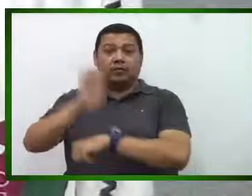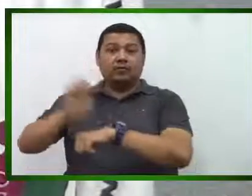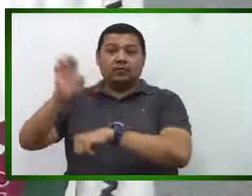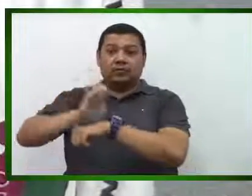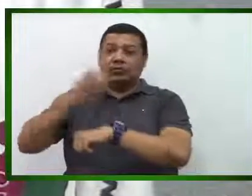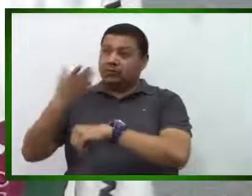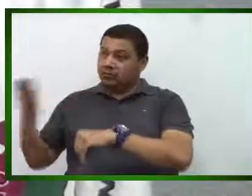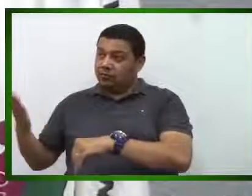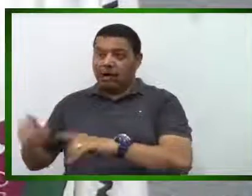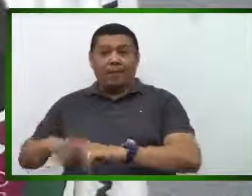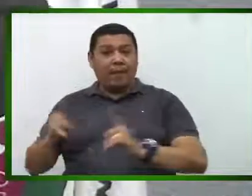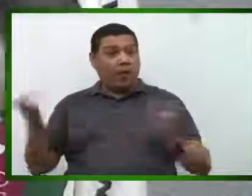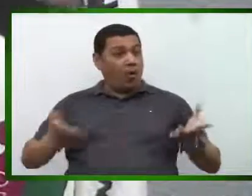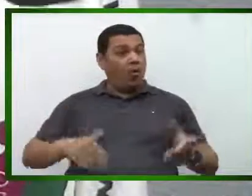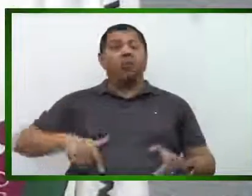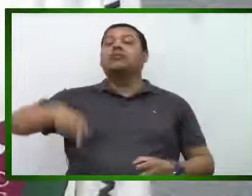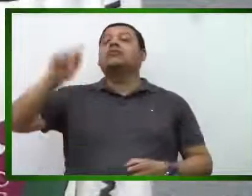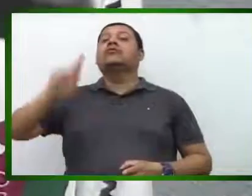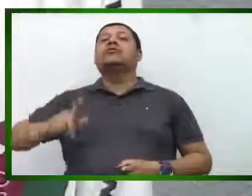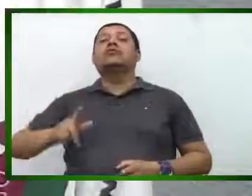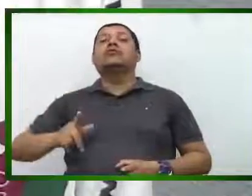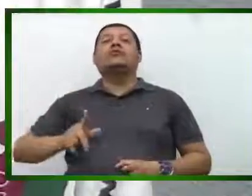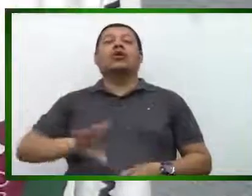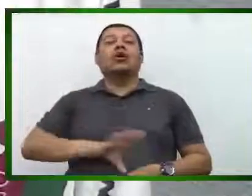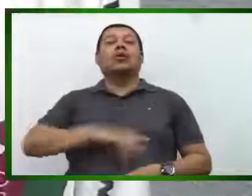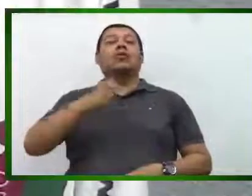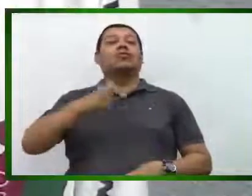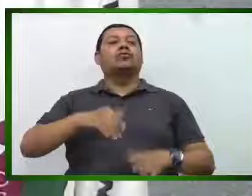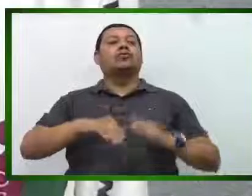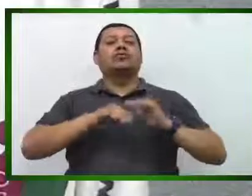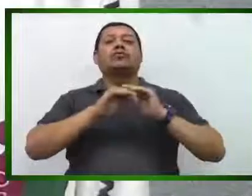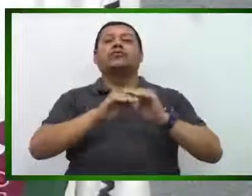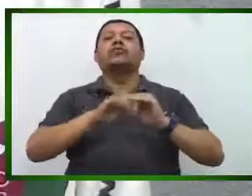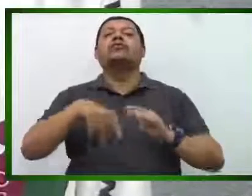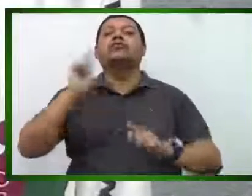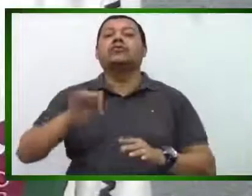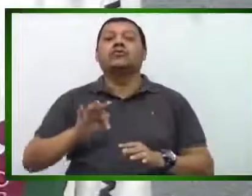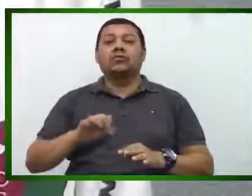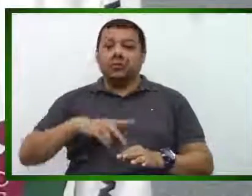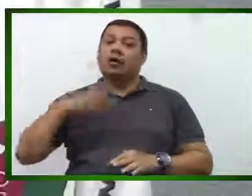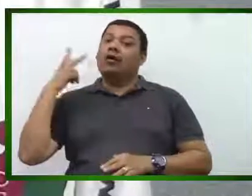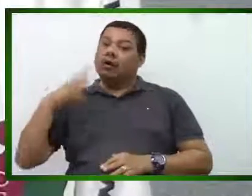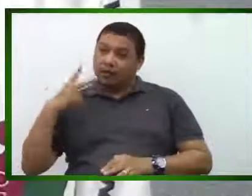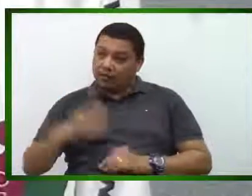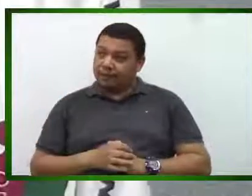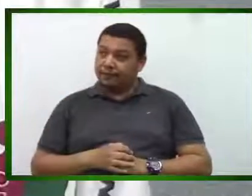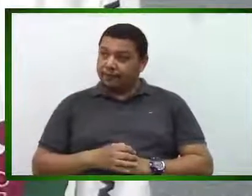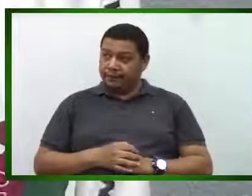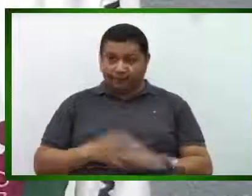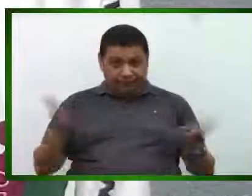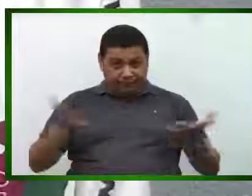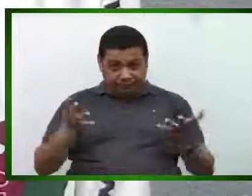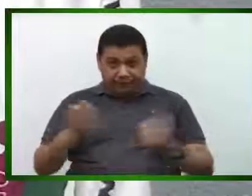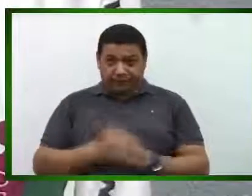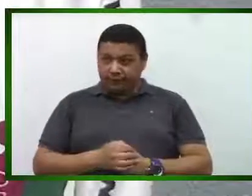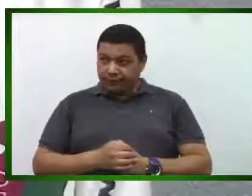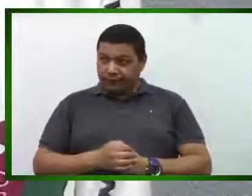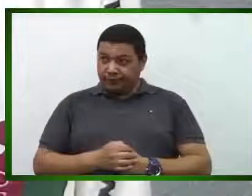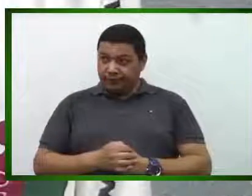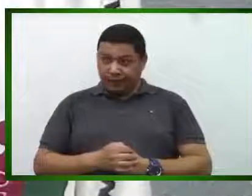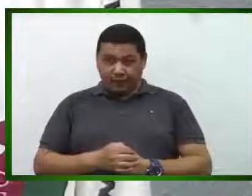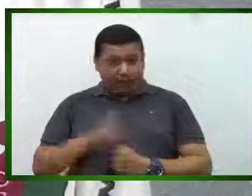quem debate cara a cara são os vereadores. Hoje quem traz em memória as mortes